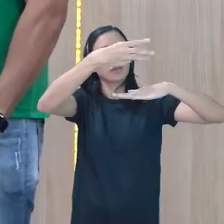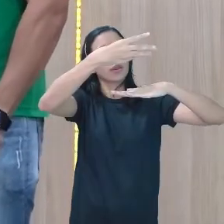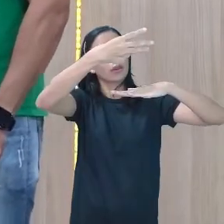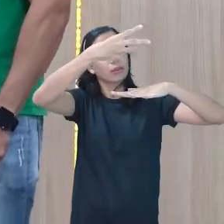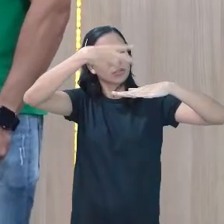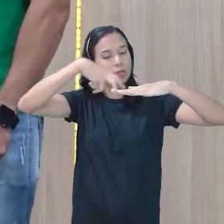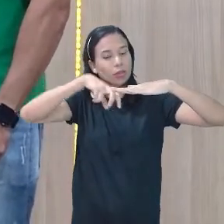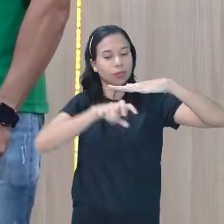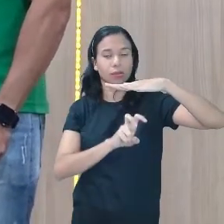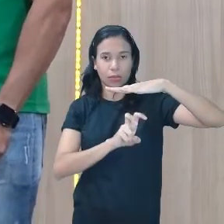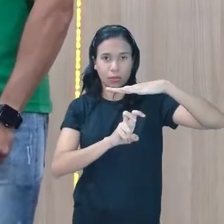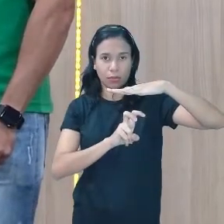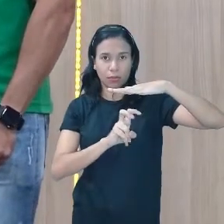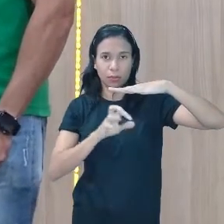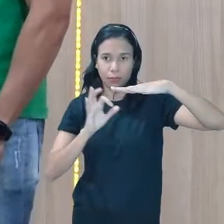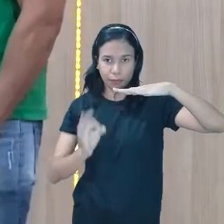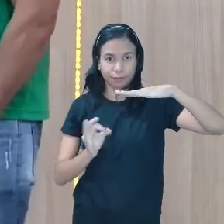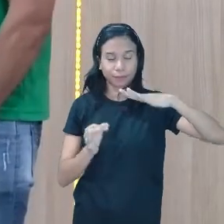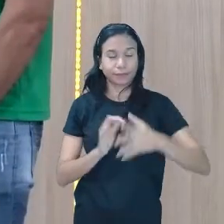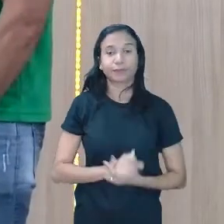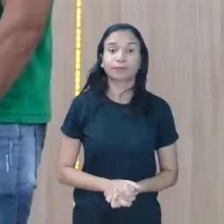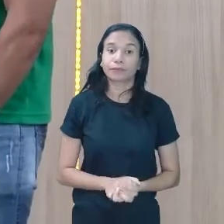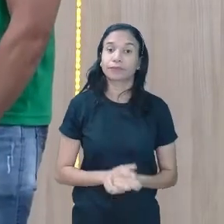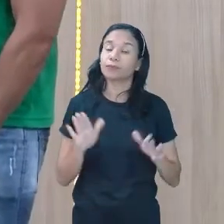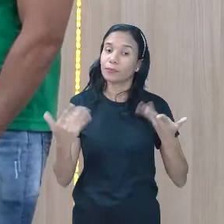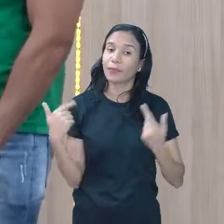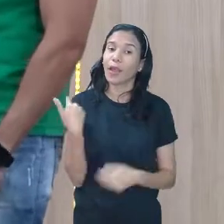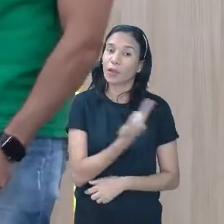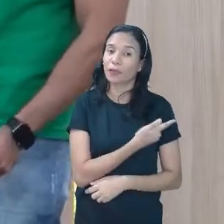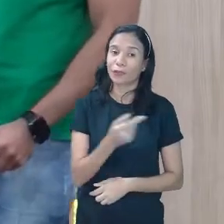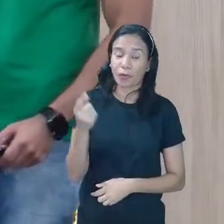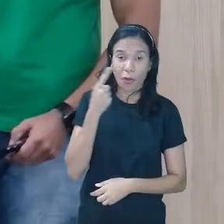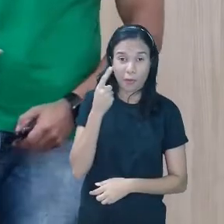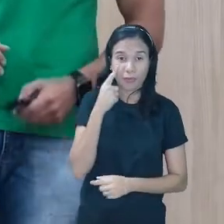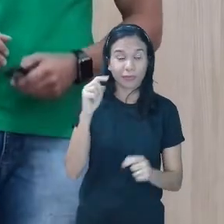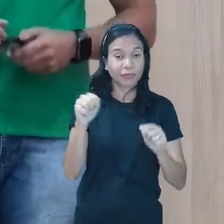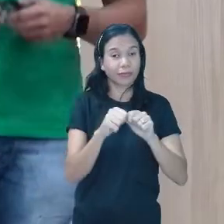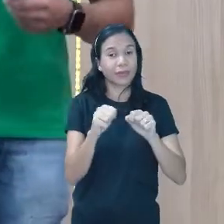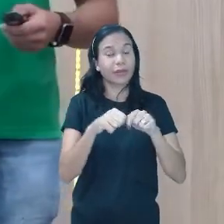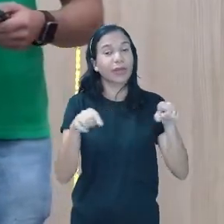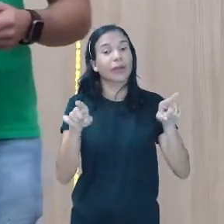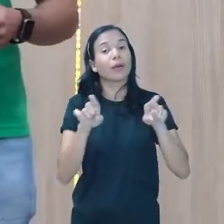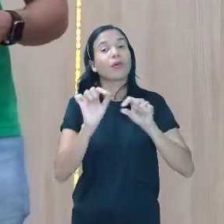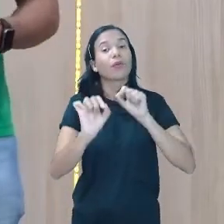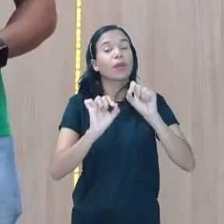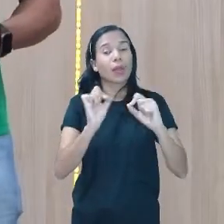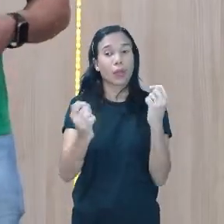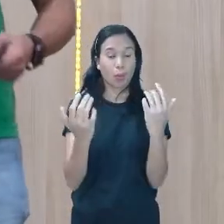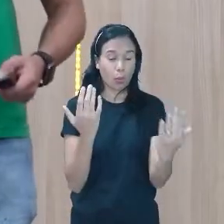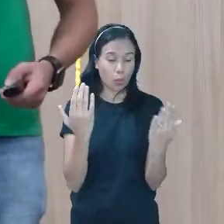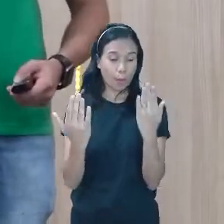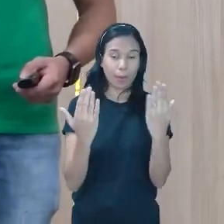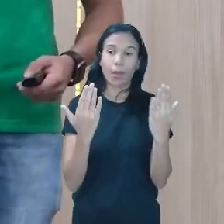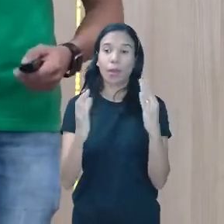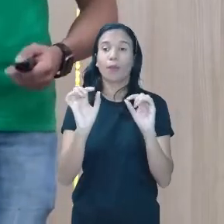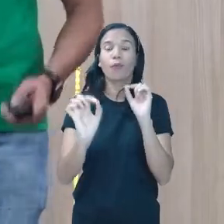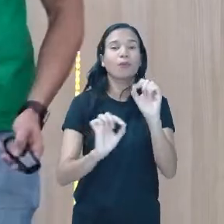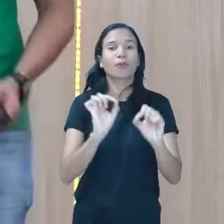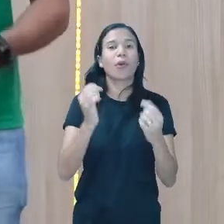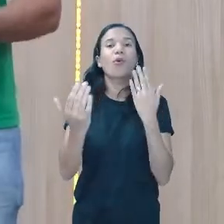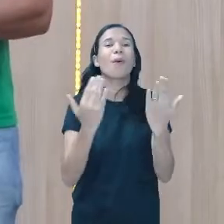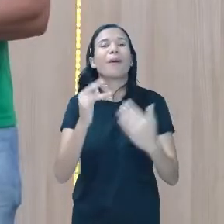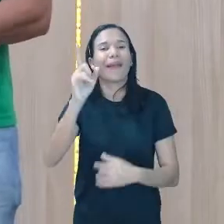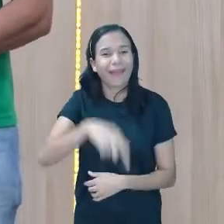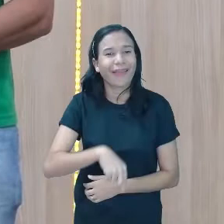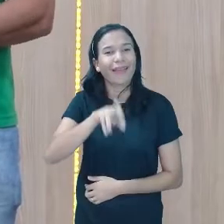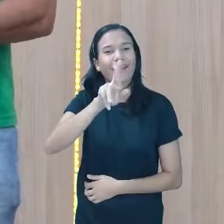num total de 5, certo? Então, a gente viu aí que estamos fazendo também aqui outra comparação, que nada mais é do que